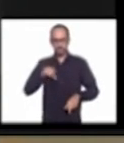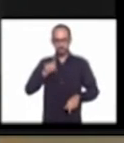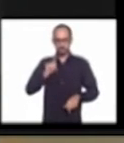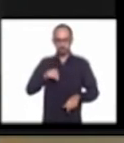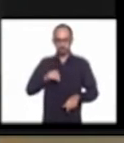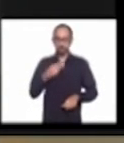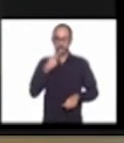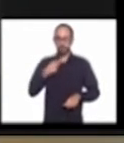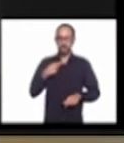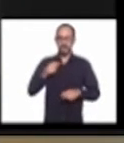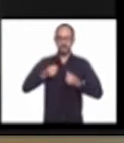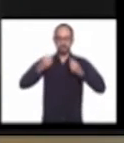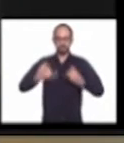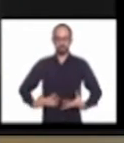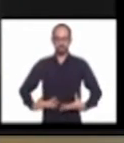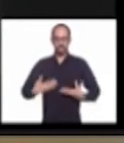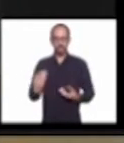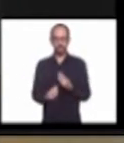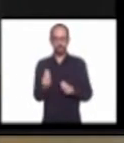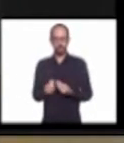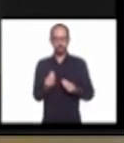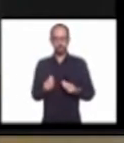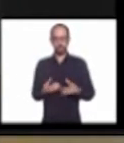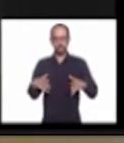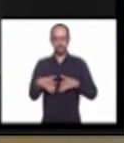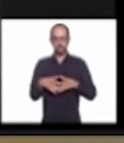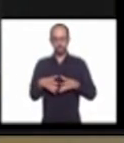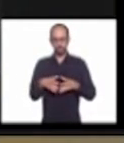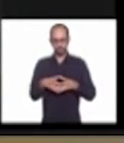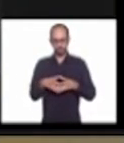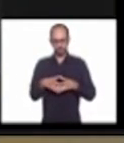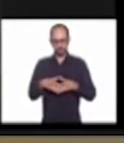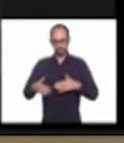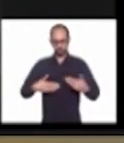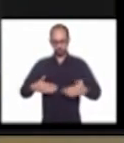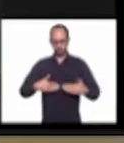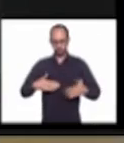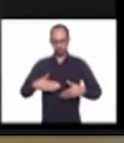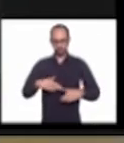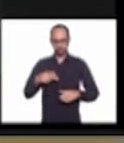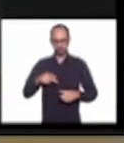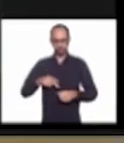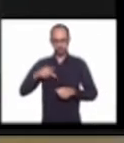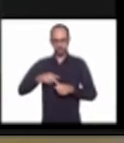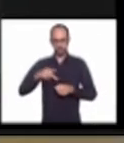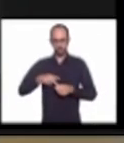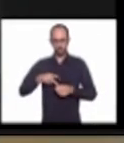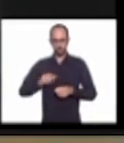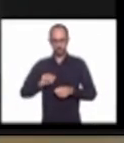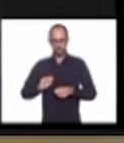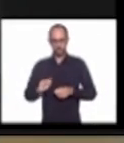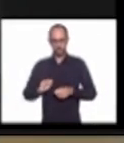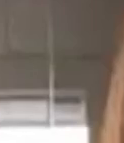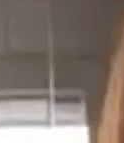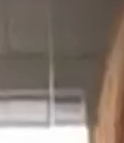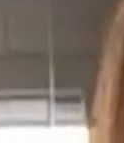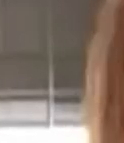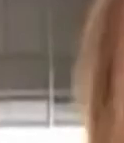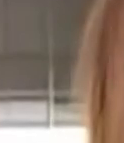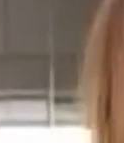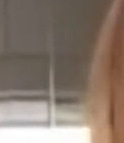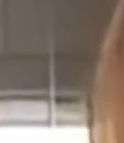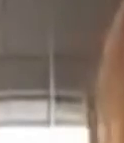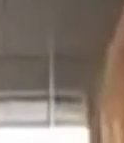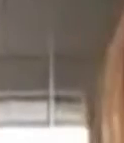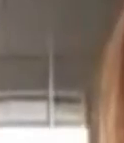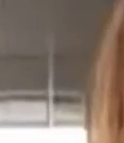é responsável por 80% do petróleo produzido no Brasil. Os royalties e participações especiais são a